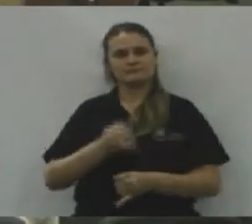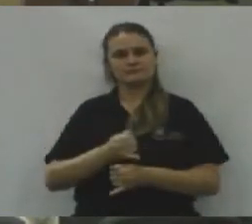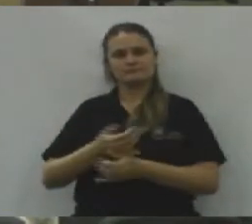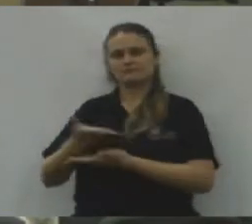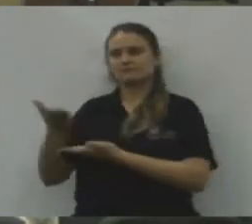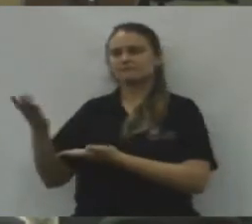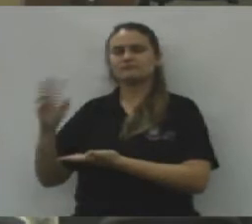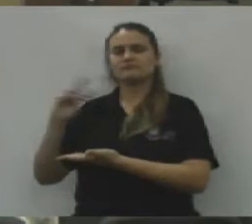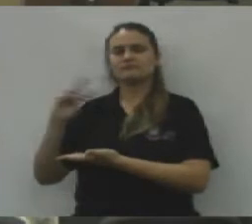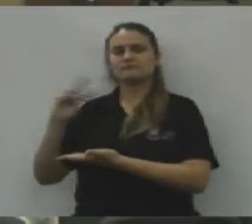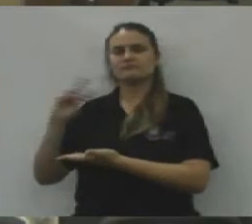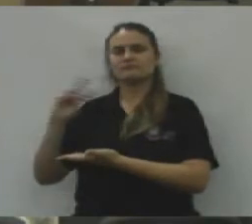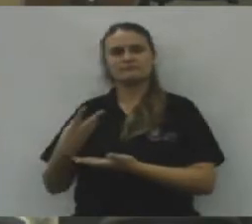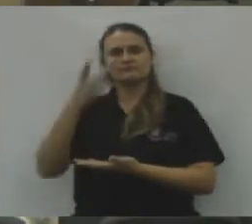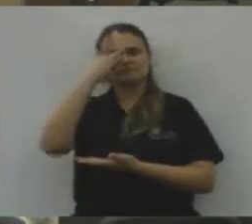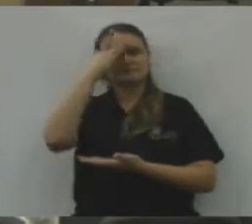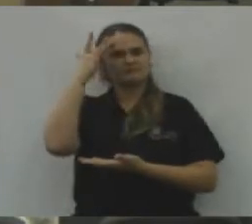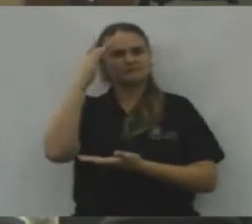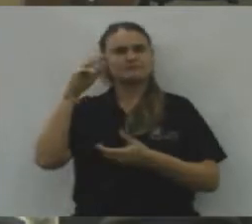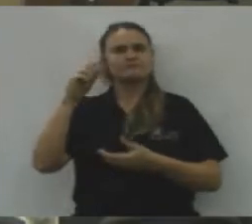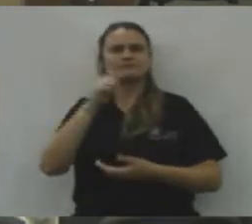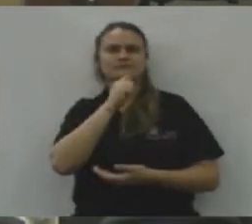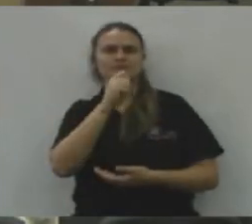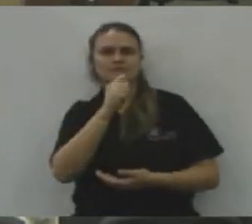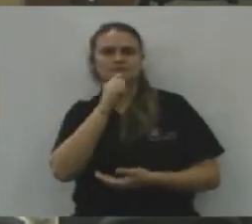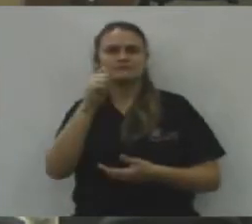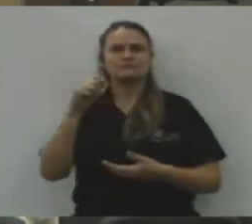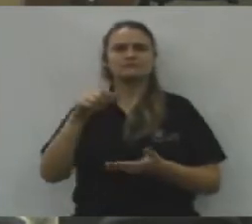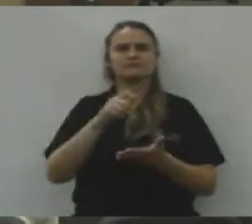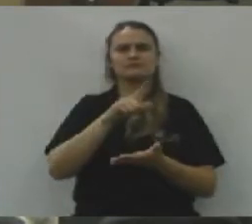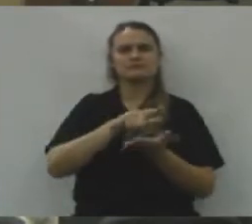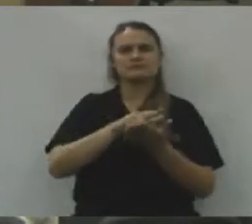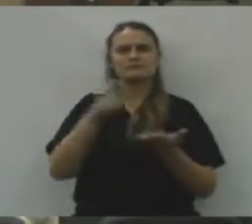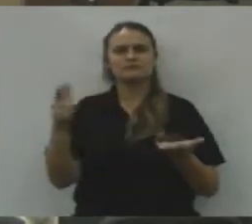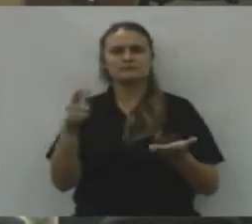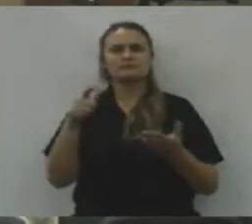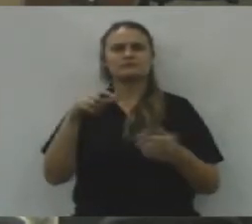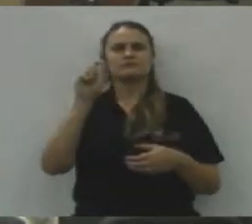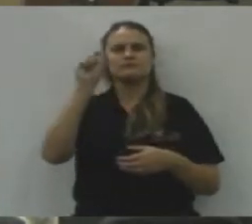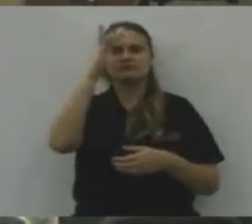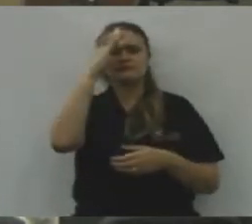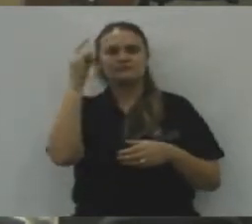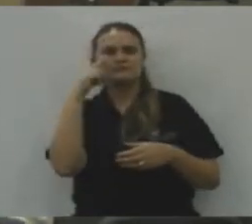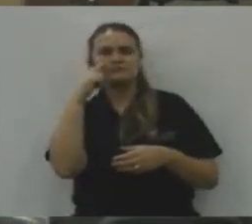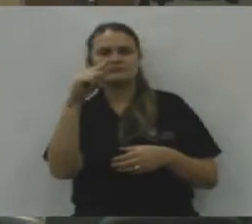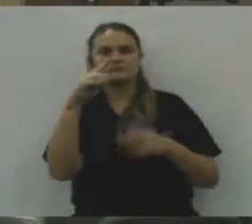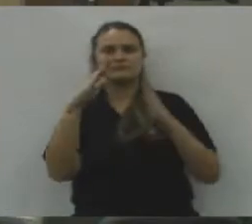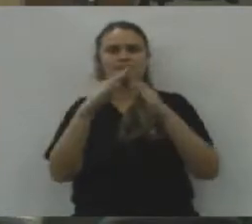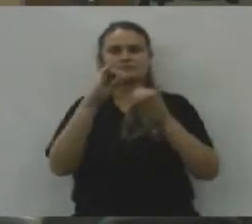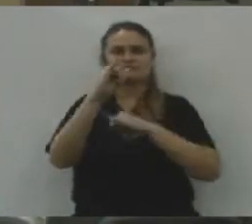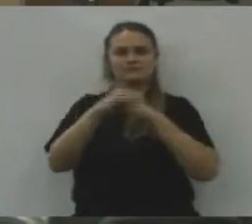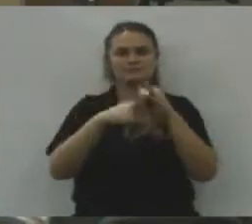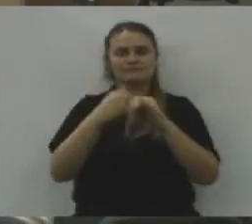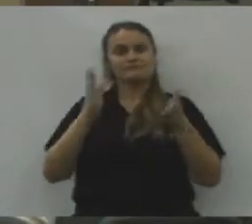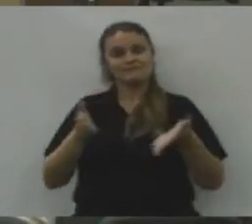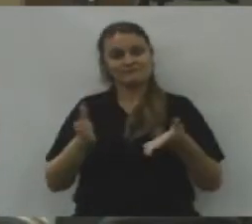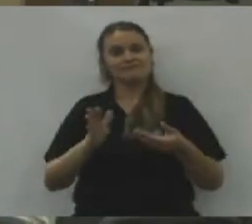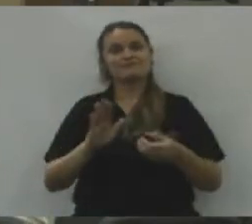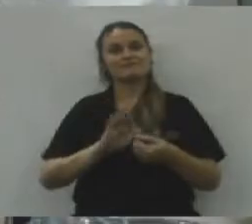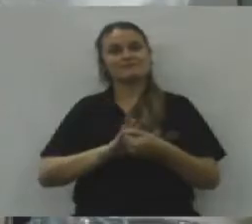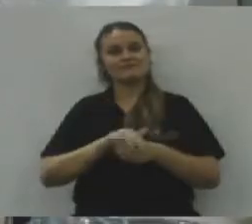demais vereadores, imprensa, falada, escrita, internautas que nos acompanham, boa noite. Na noite de hoje, eu peço o